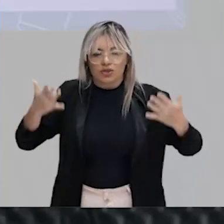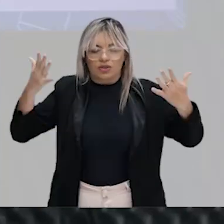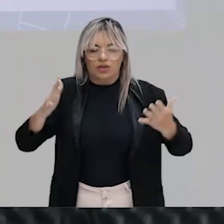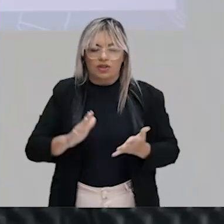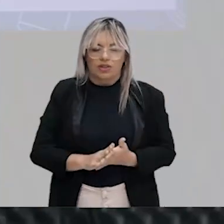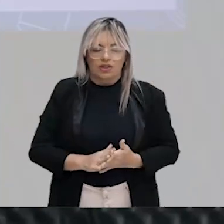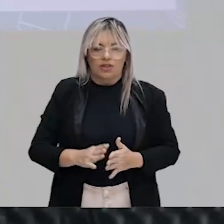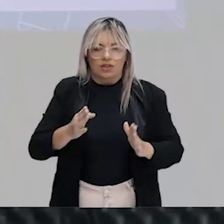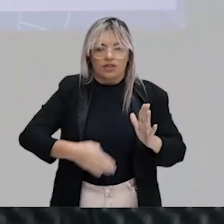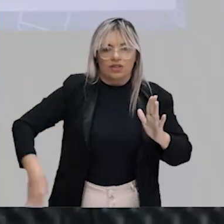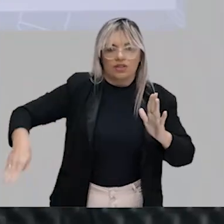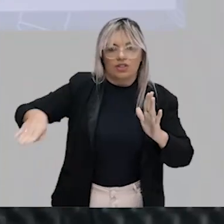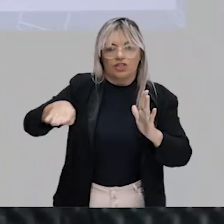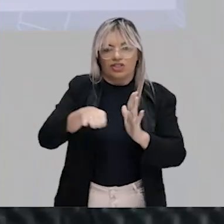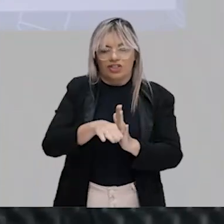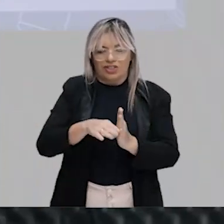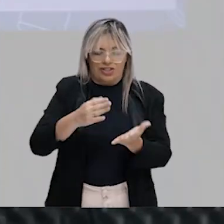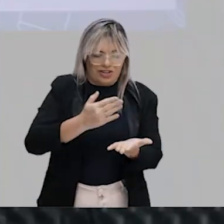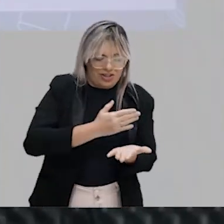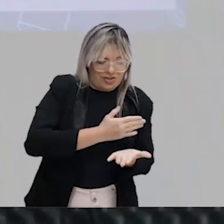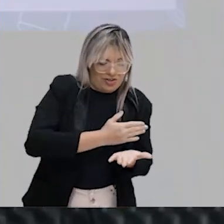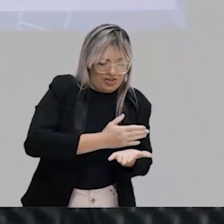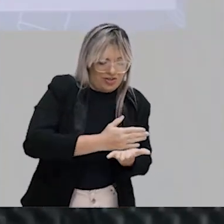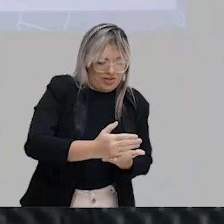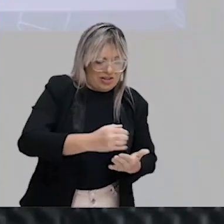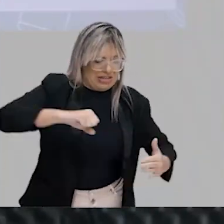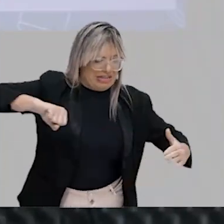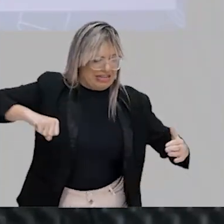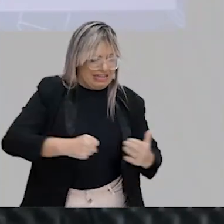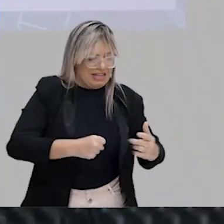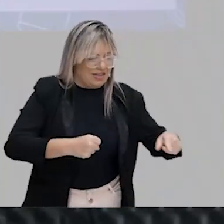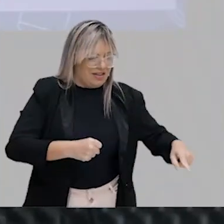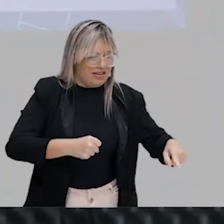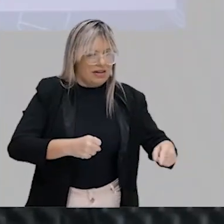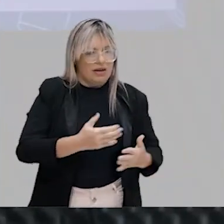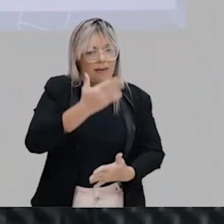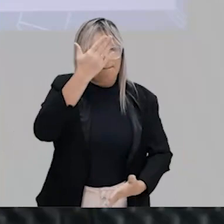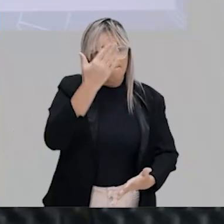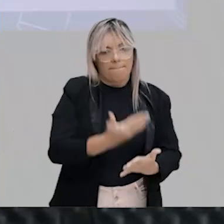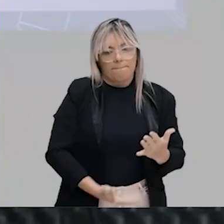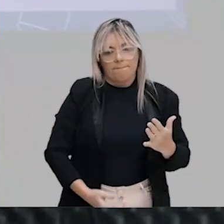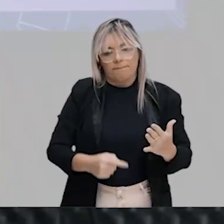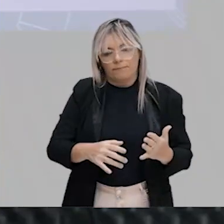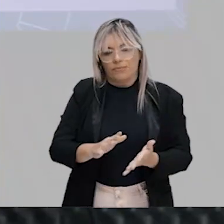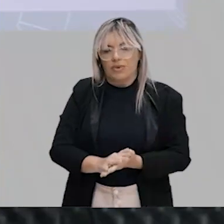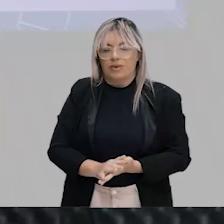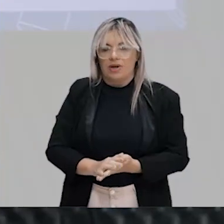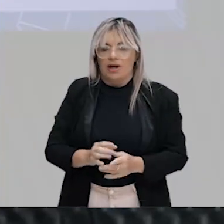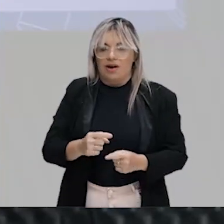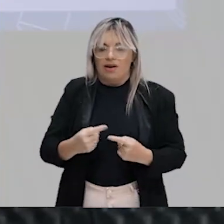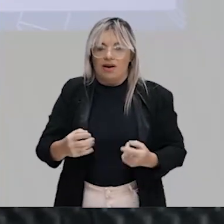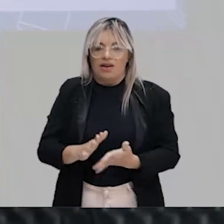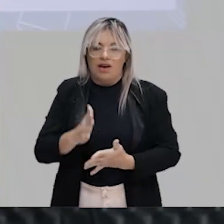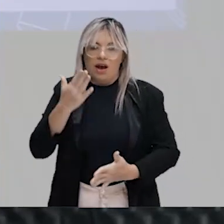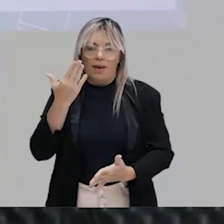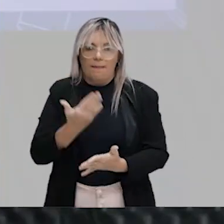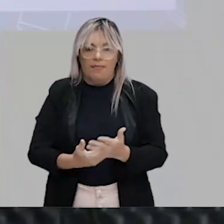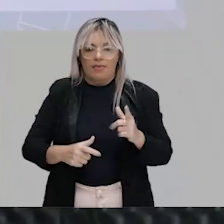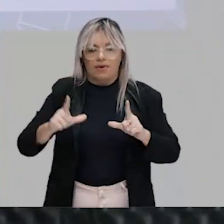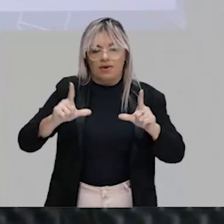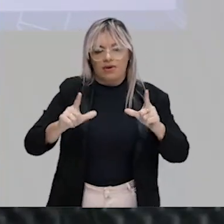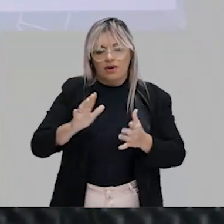luta e finaliza o Whindersson Nunes, a visibilidade seria ali de pouco tempo. E para ele não é interessante. Popó